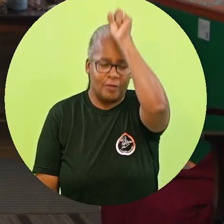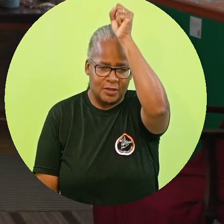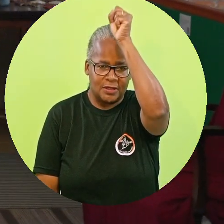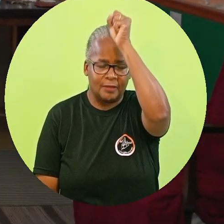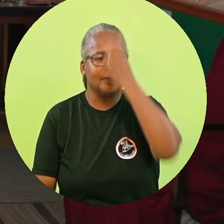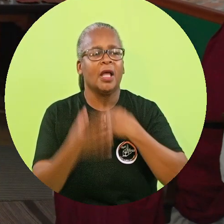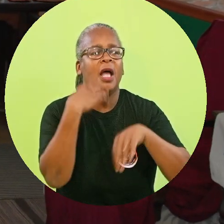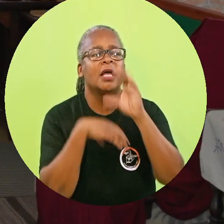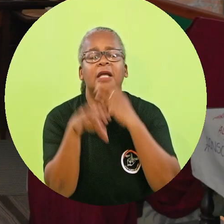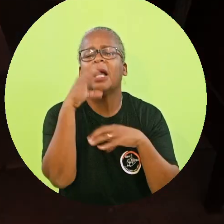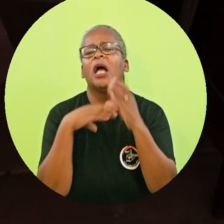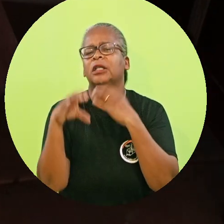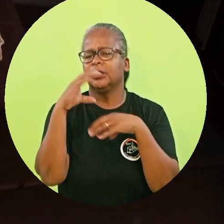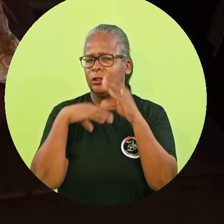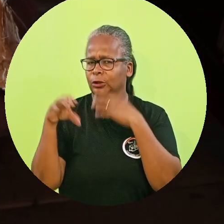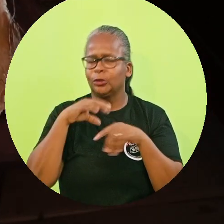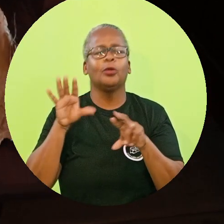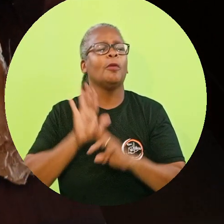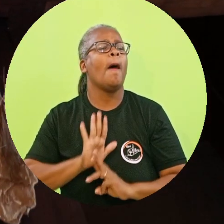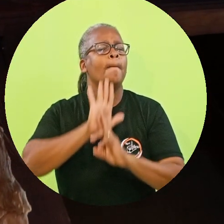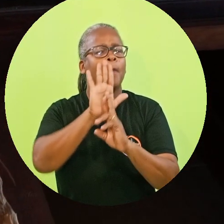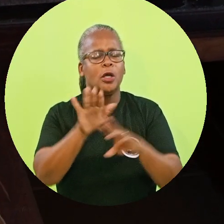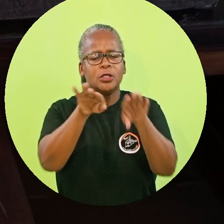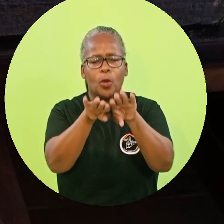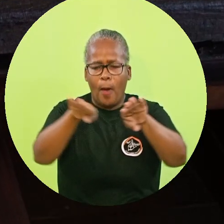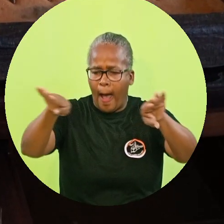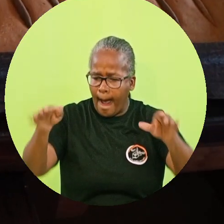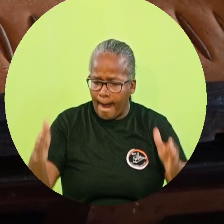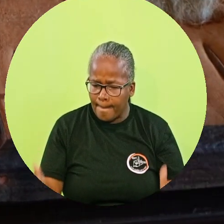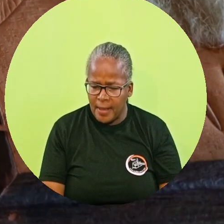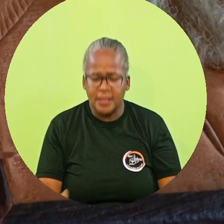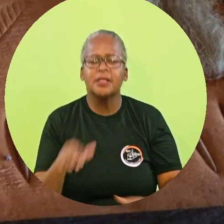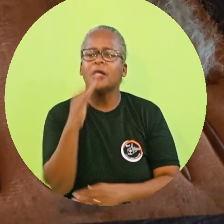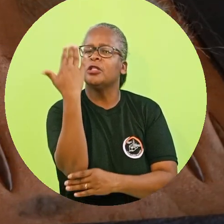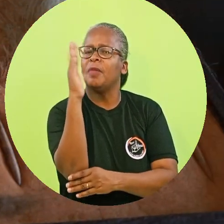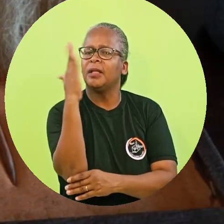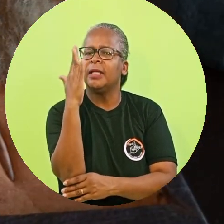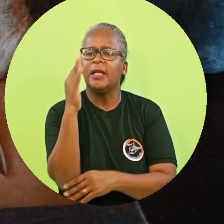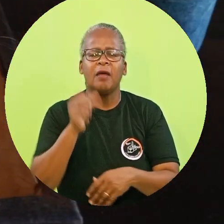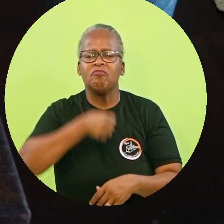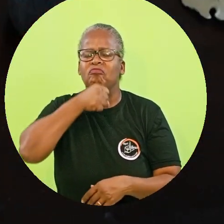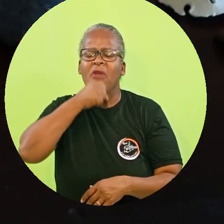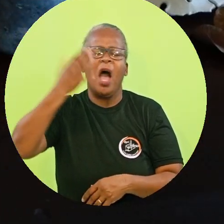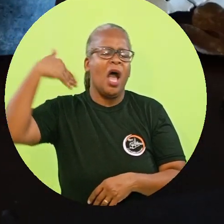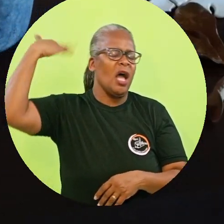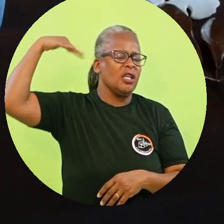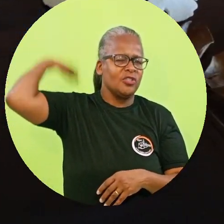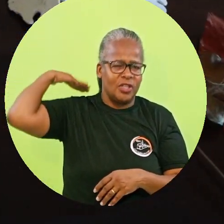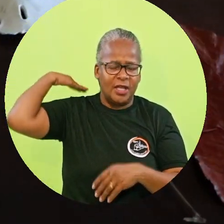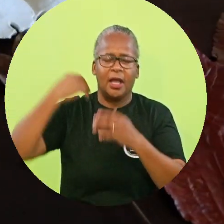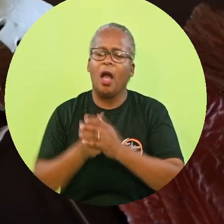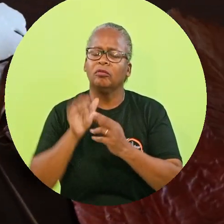Canto é uma instalação interativa que transforma uma mesa de madeira antiga em um espaço sensorial. Integrada ao programa